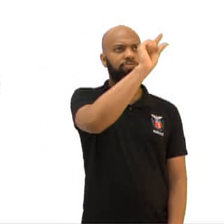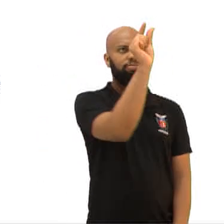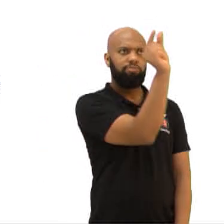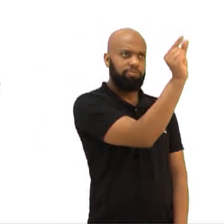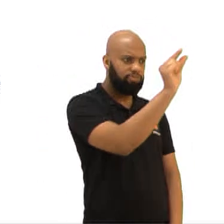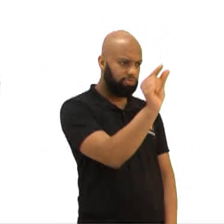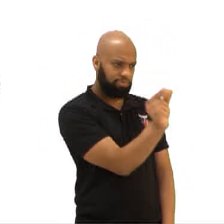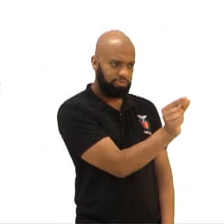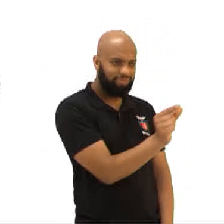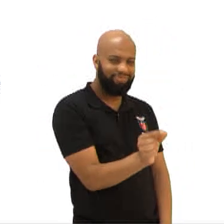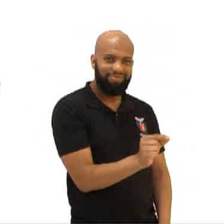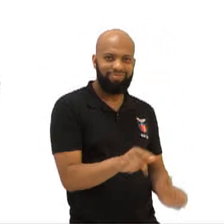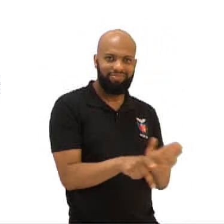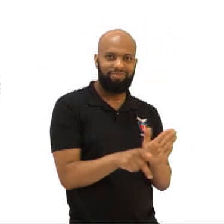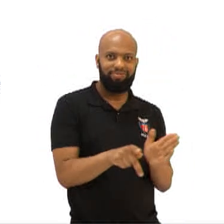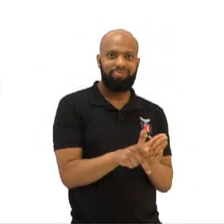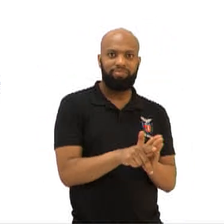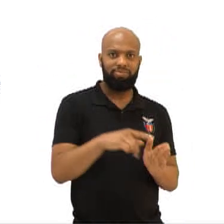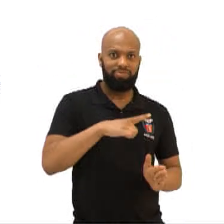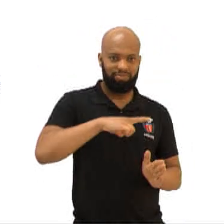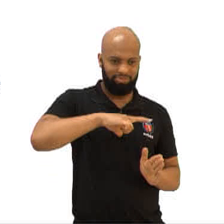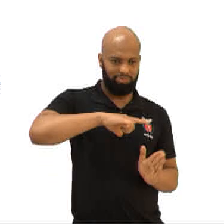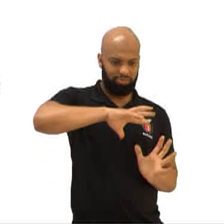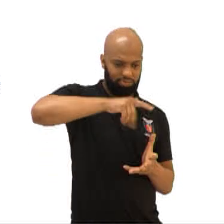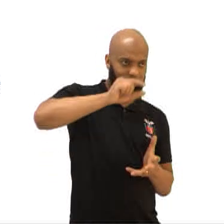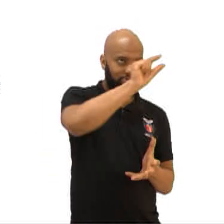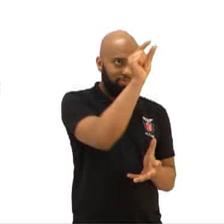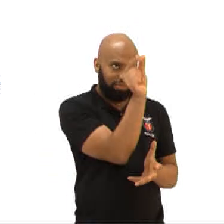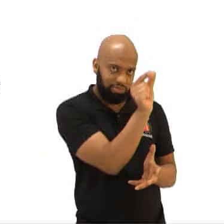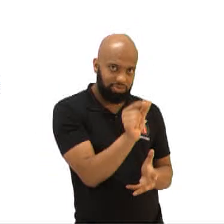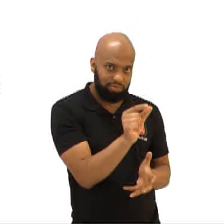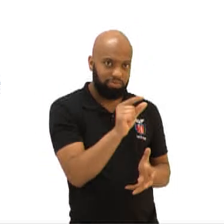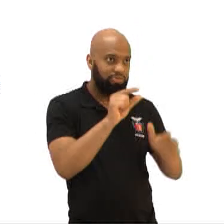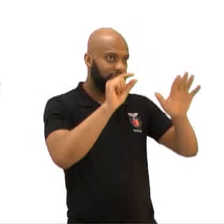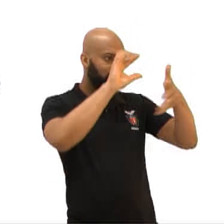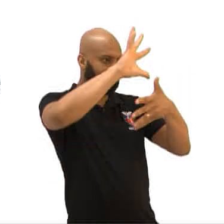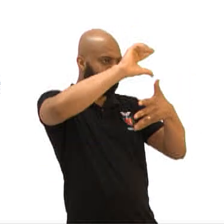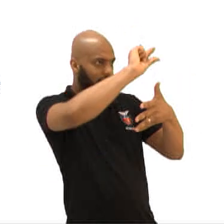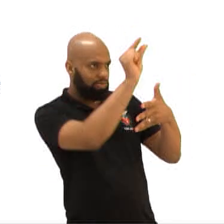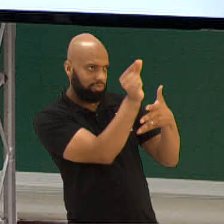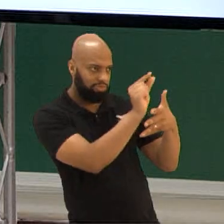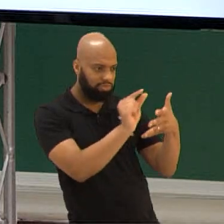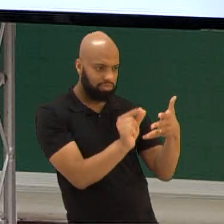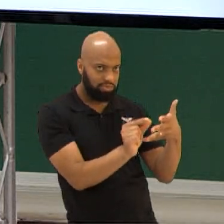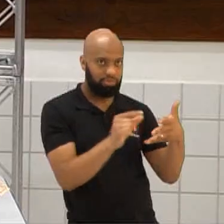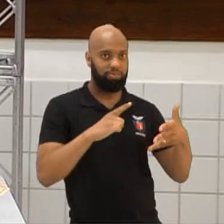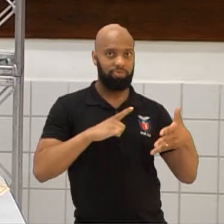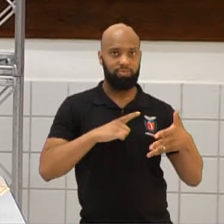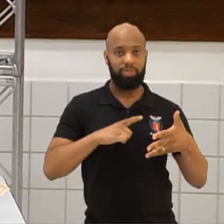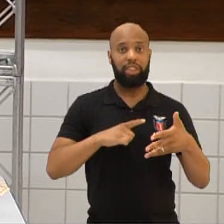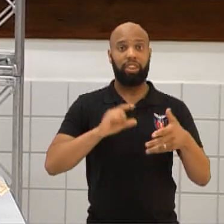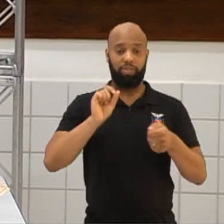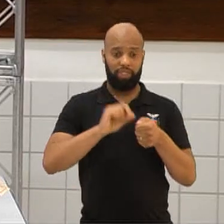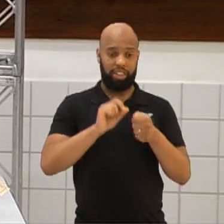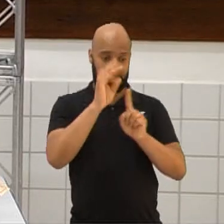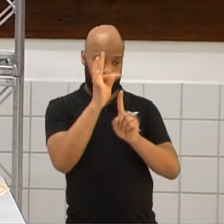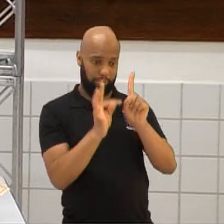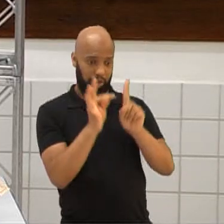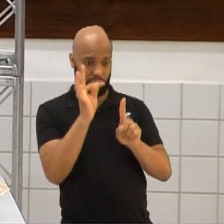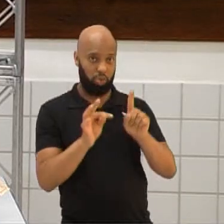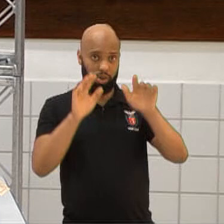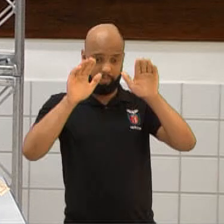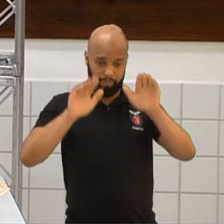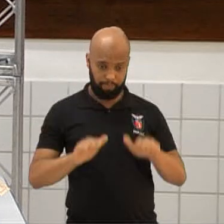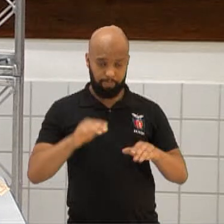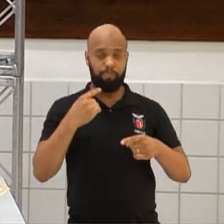30 graus durante a noite, para poupar energia, entrando em estado de torpor. Então, quando a gente fala nesses